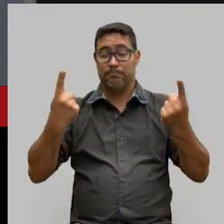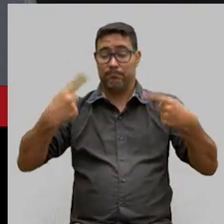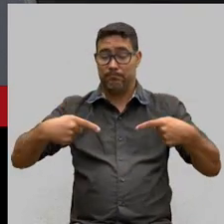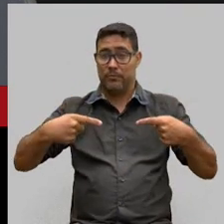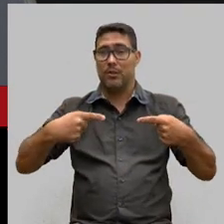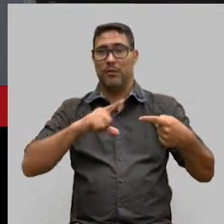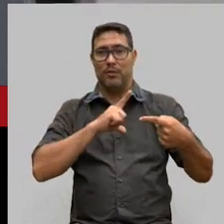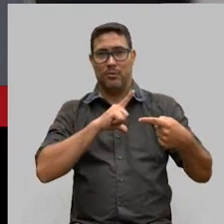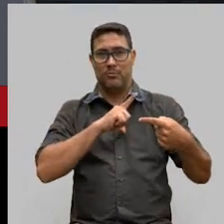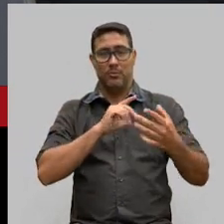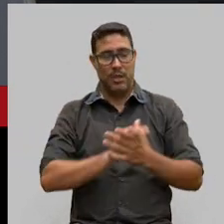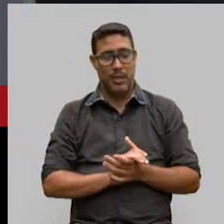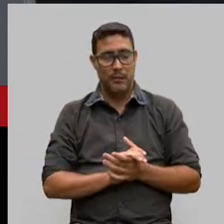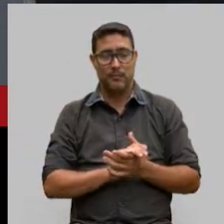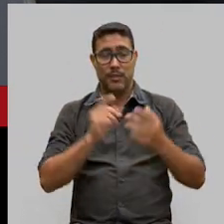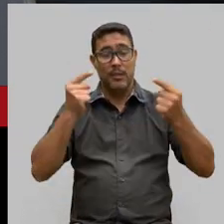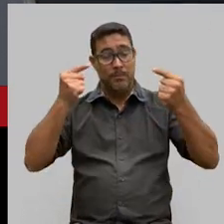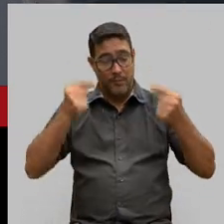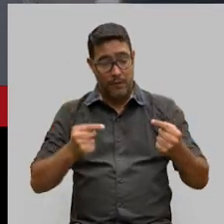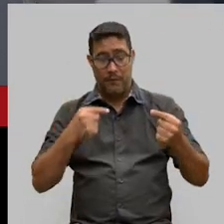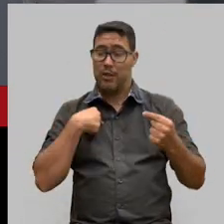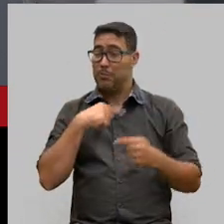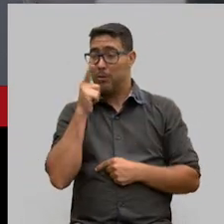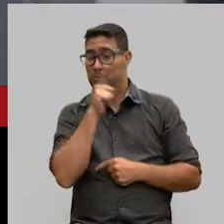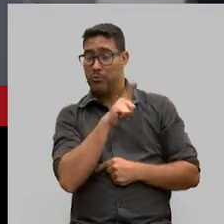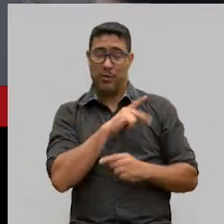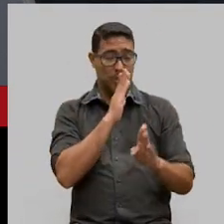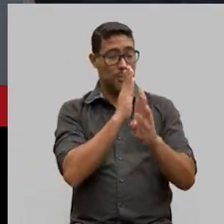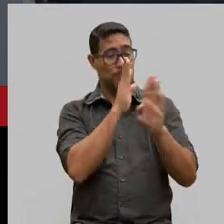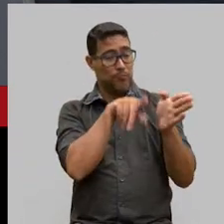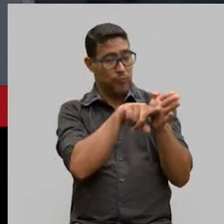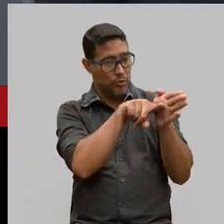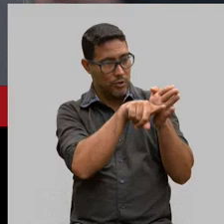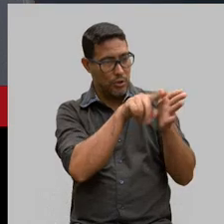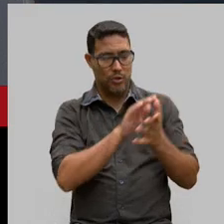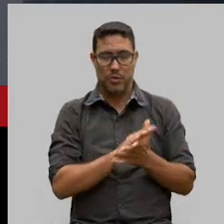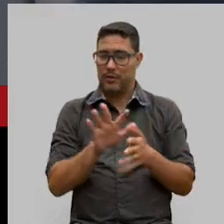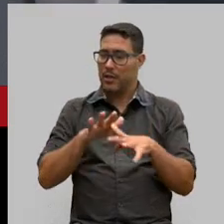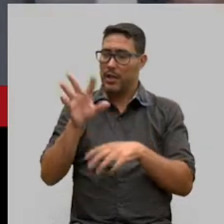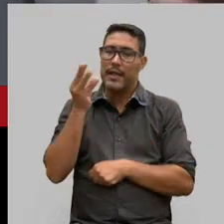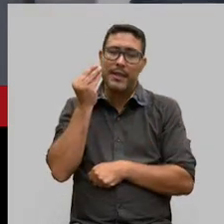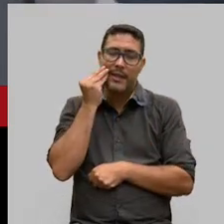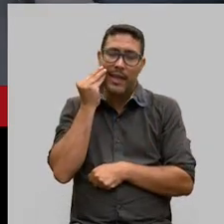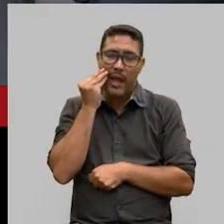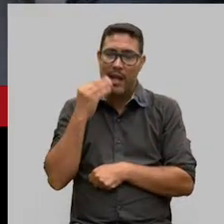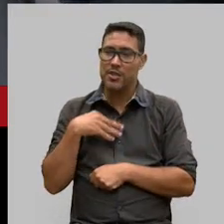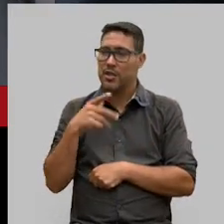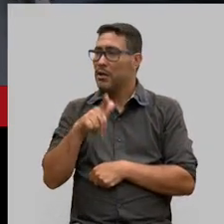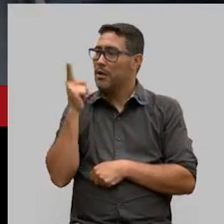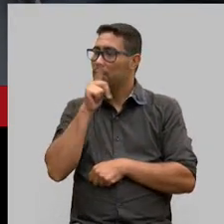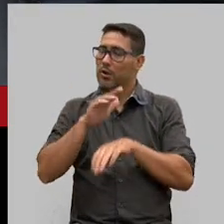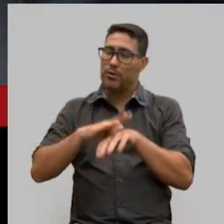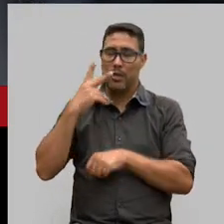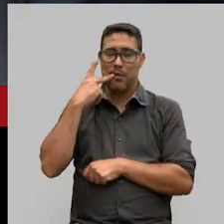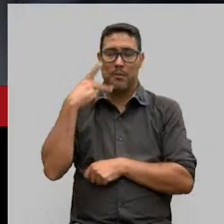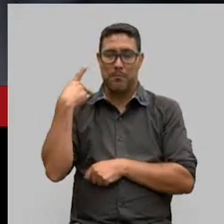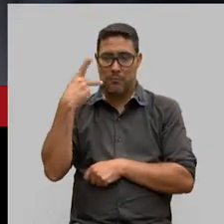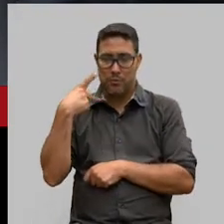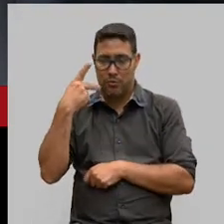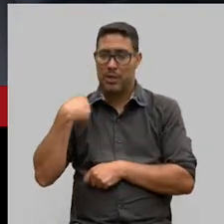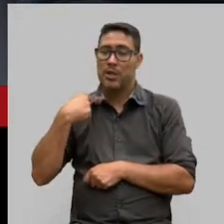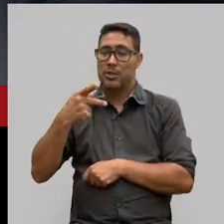desafio para conseguir o diagnóstico desafio para fazer os testes desafios para acessar as políticas públicas que são